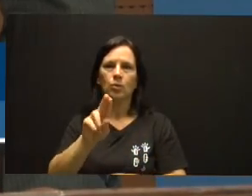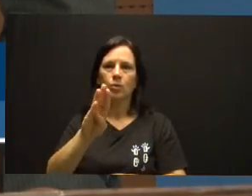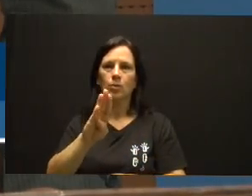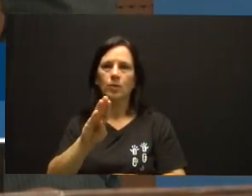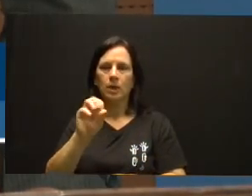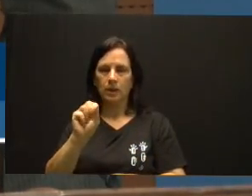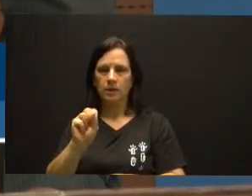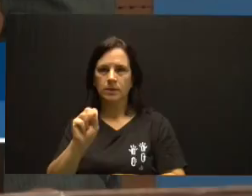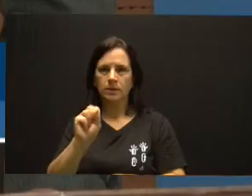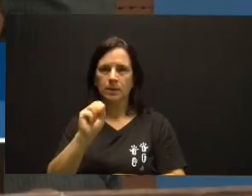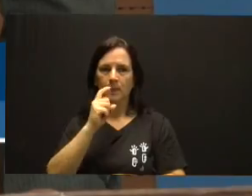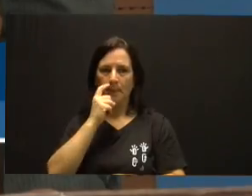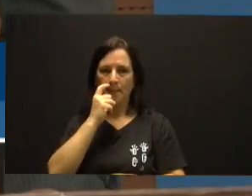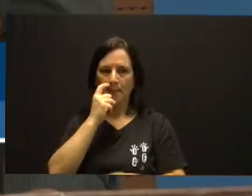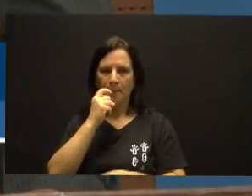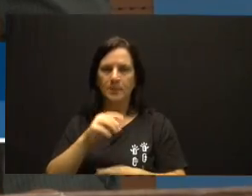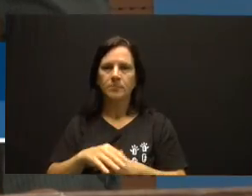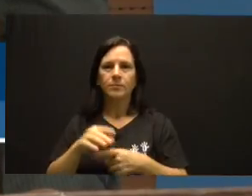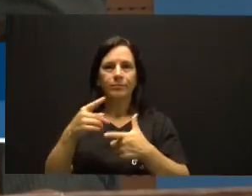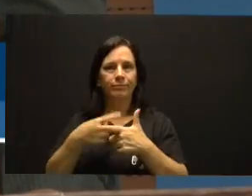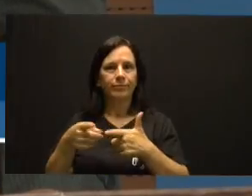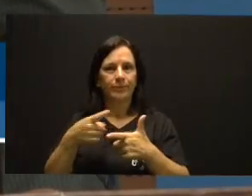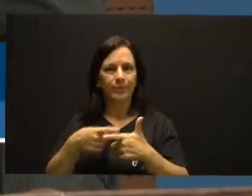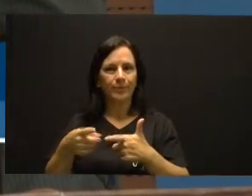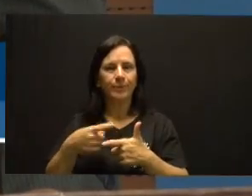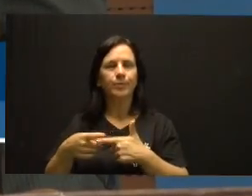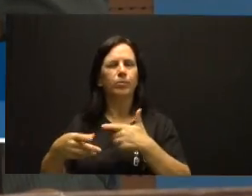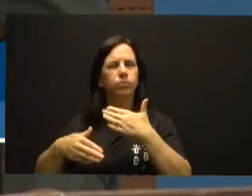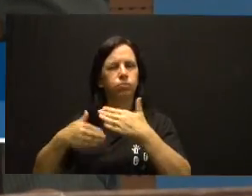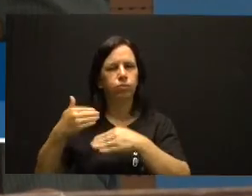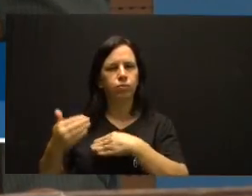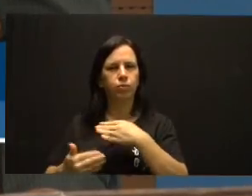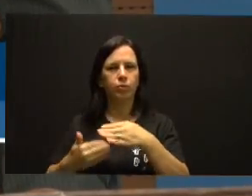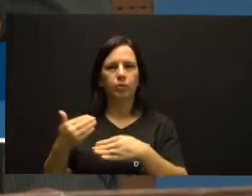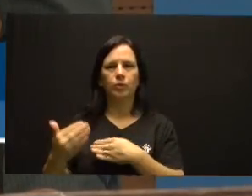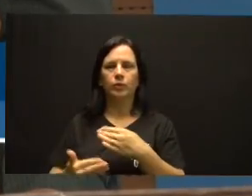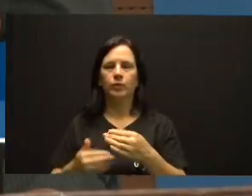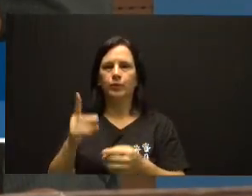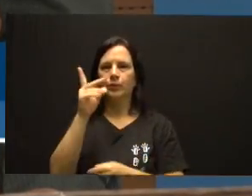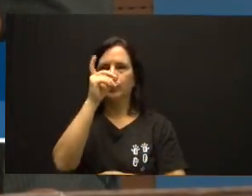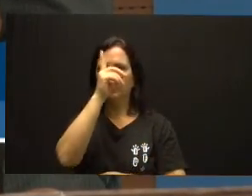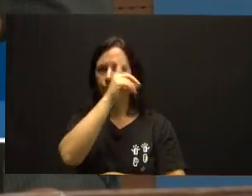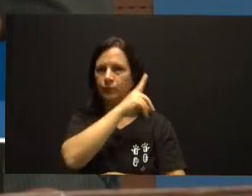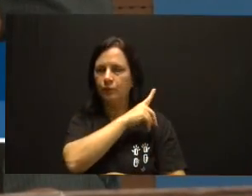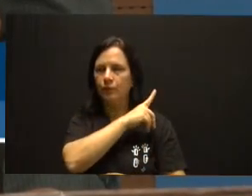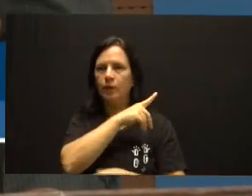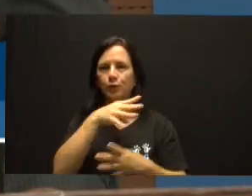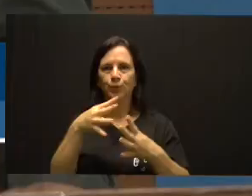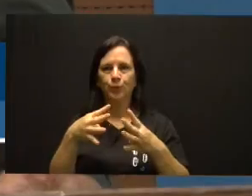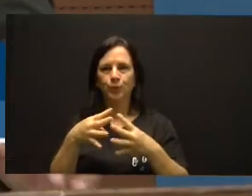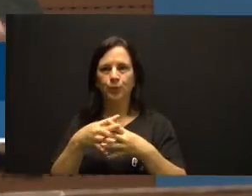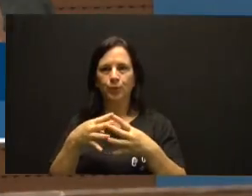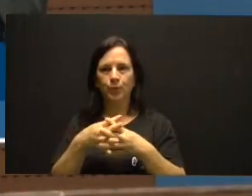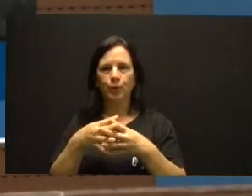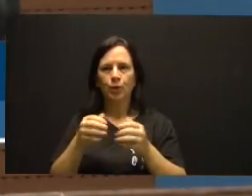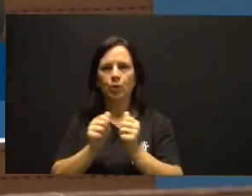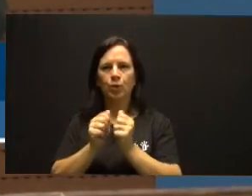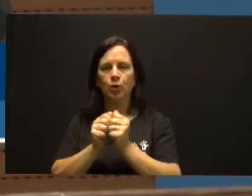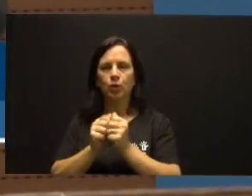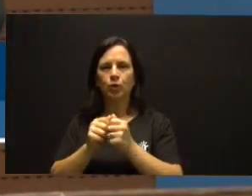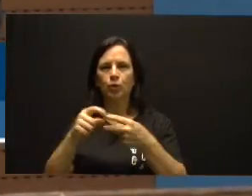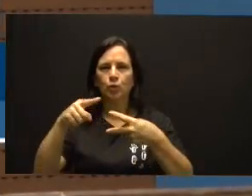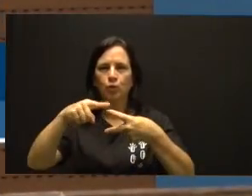Senhor presidente, a situação cada dia que passa está difícil, está complicado lá, porque junta todas